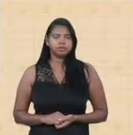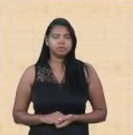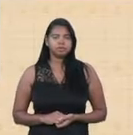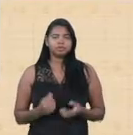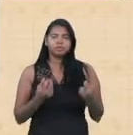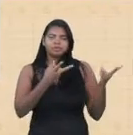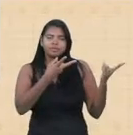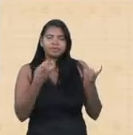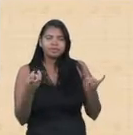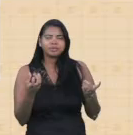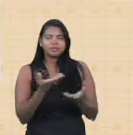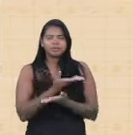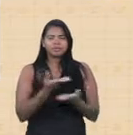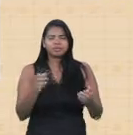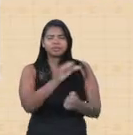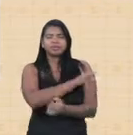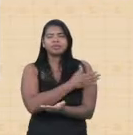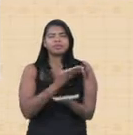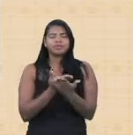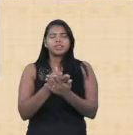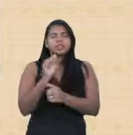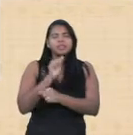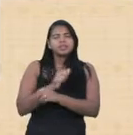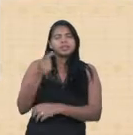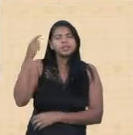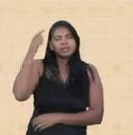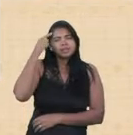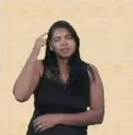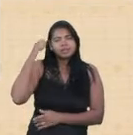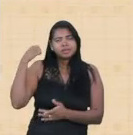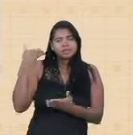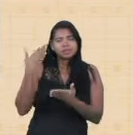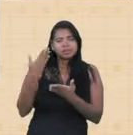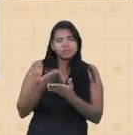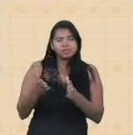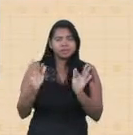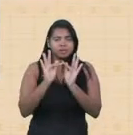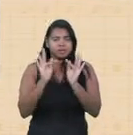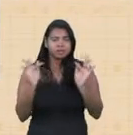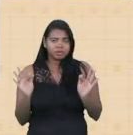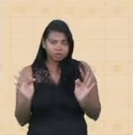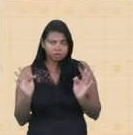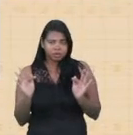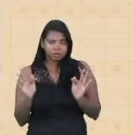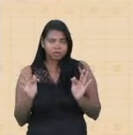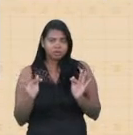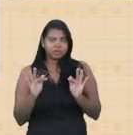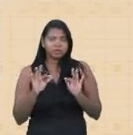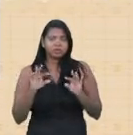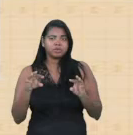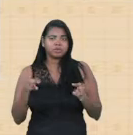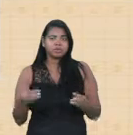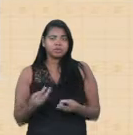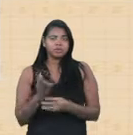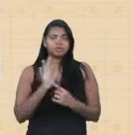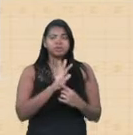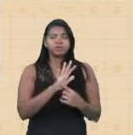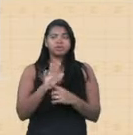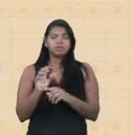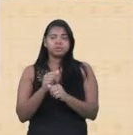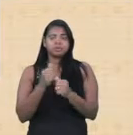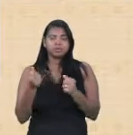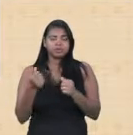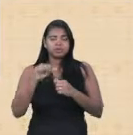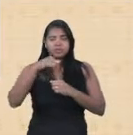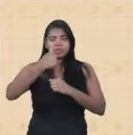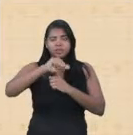Presta atenção, Mequetrefe. Tu já paraste para pensar no processo de fissão nuclear? Fissão nuclear é a quebra do núcleo do